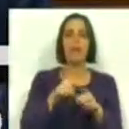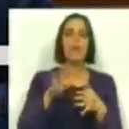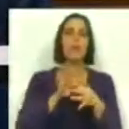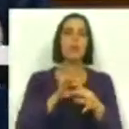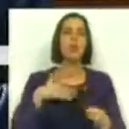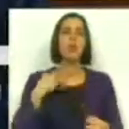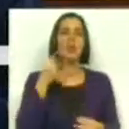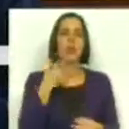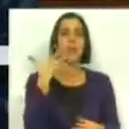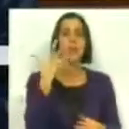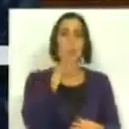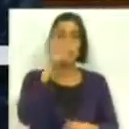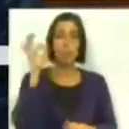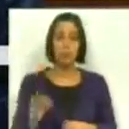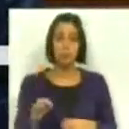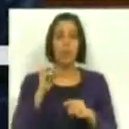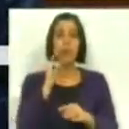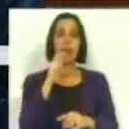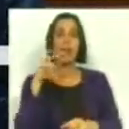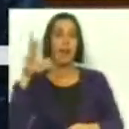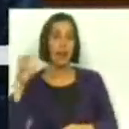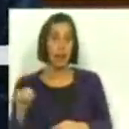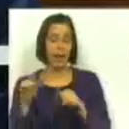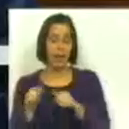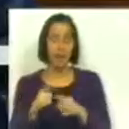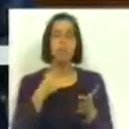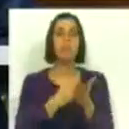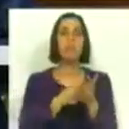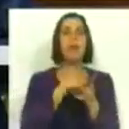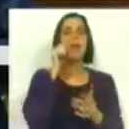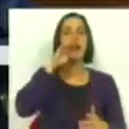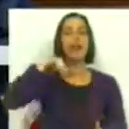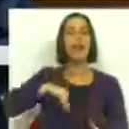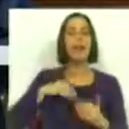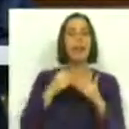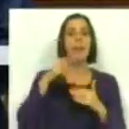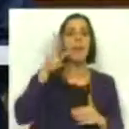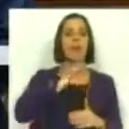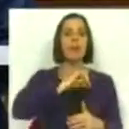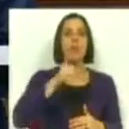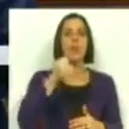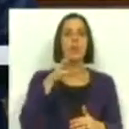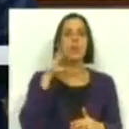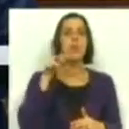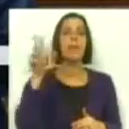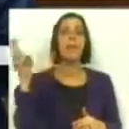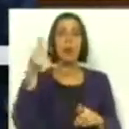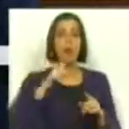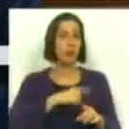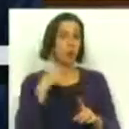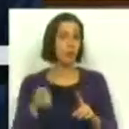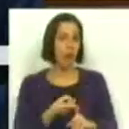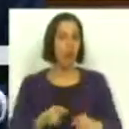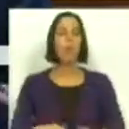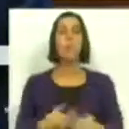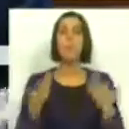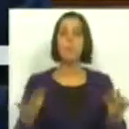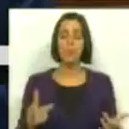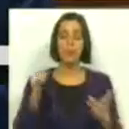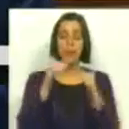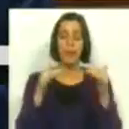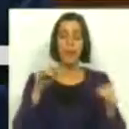de solidariedade de 5% em sede de IRS para os contribuintes com rendimentos superiores a 250 mil euros por ano.